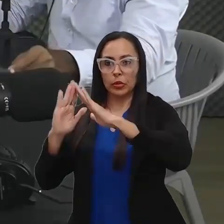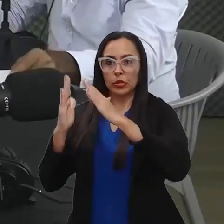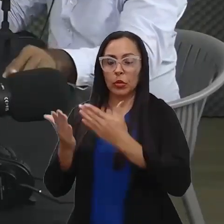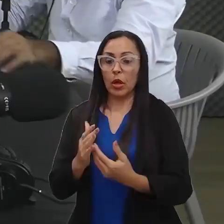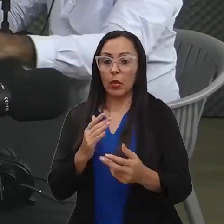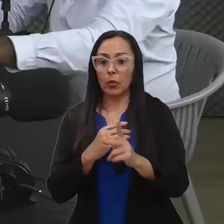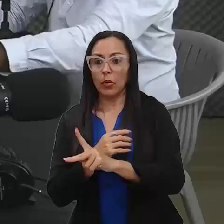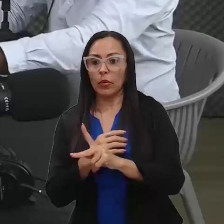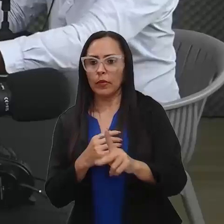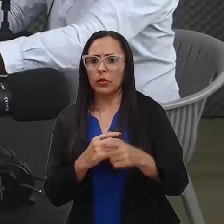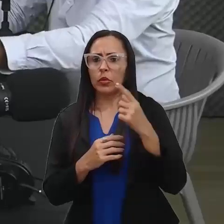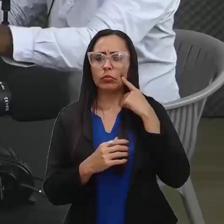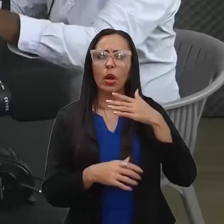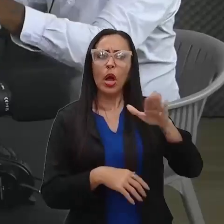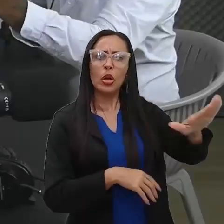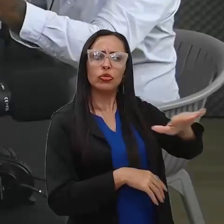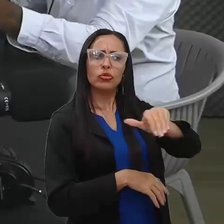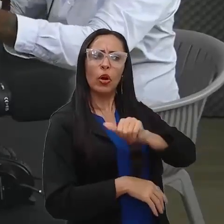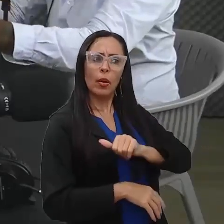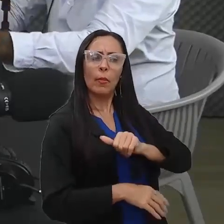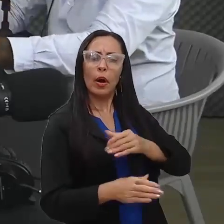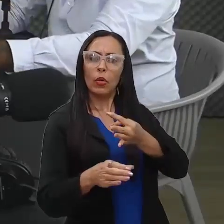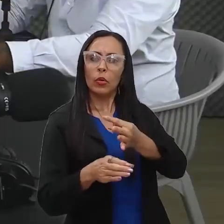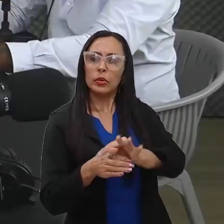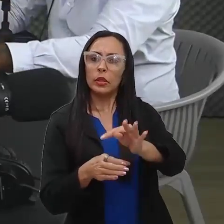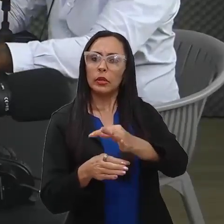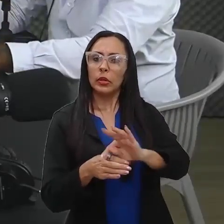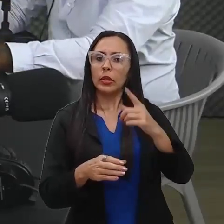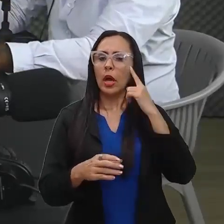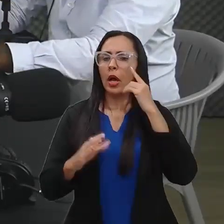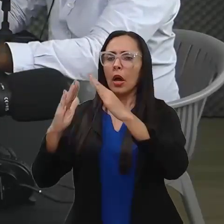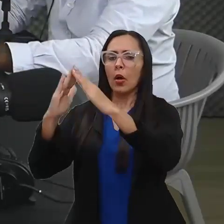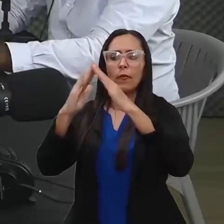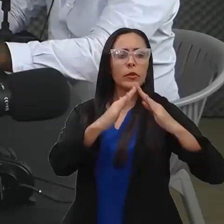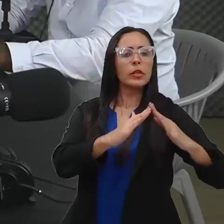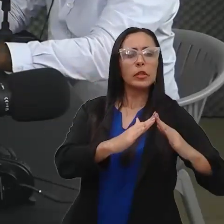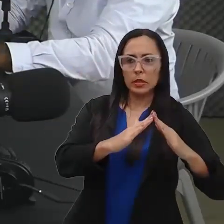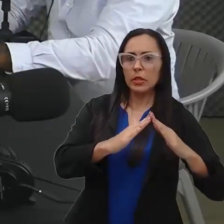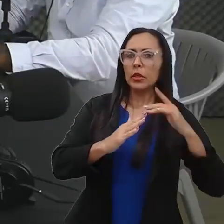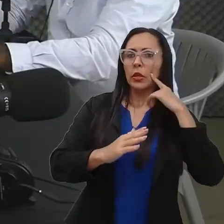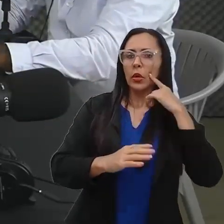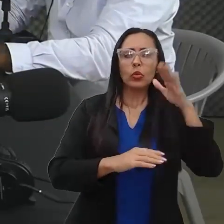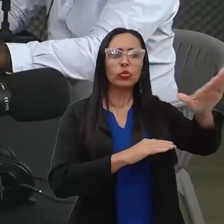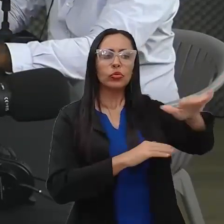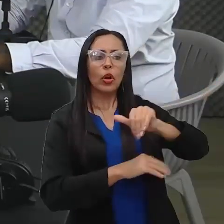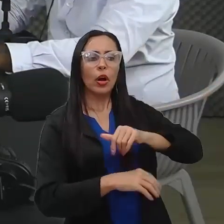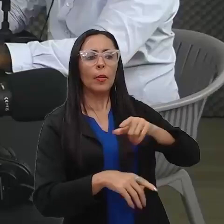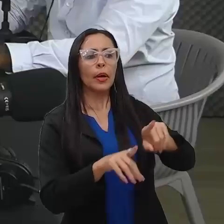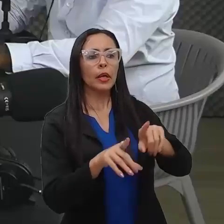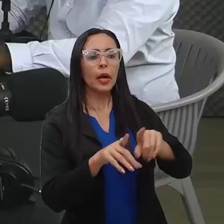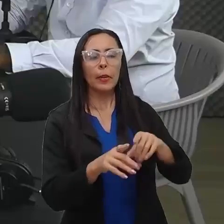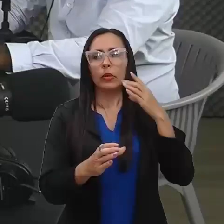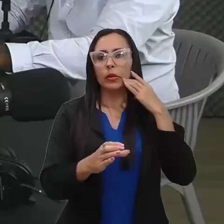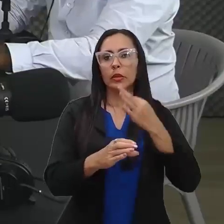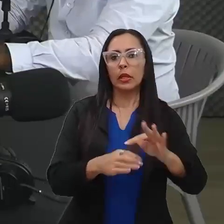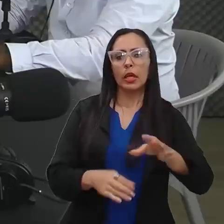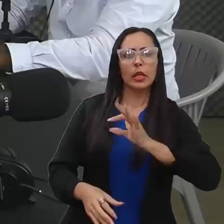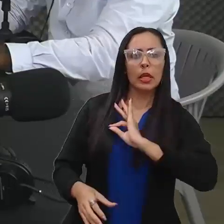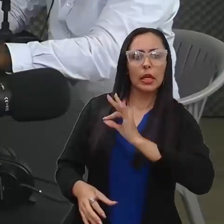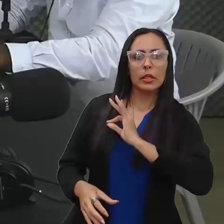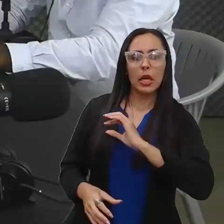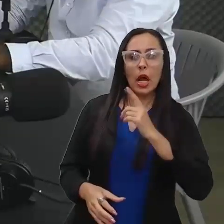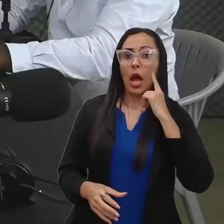professor acionar o Conselho Tutelar, o vizinho pode acionar também o Conselho Tutelar, a delegacia de polícia. Eita, eu não